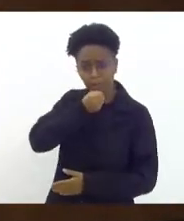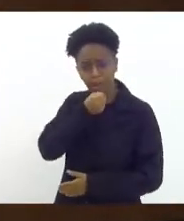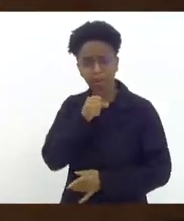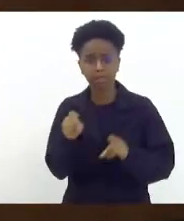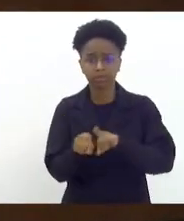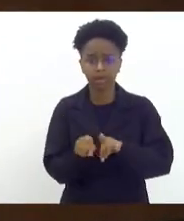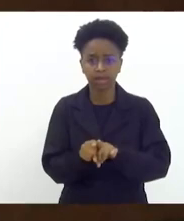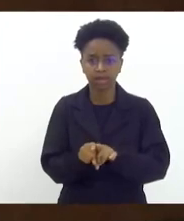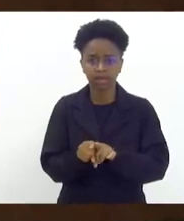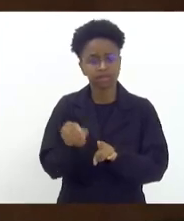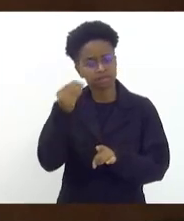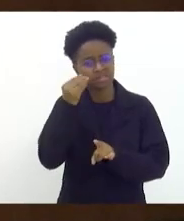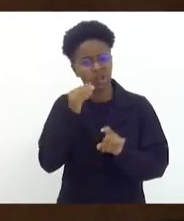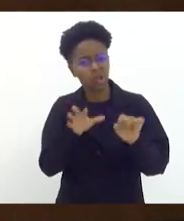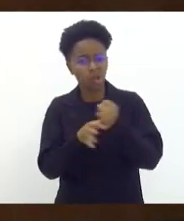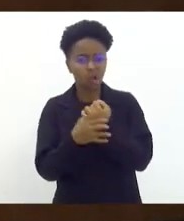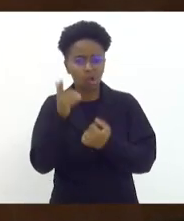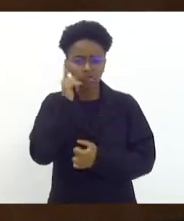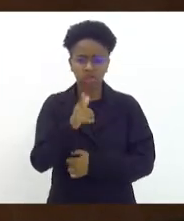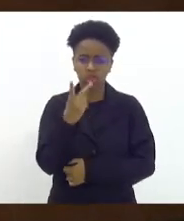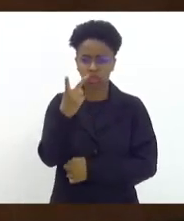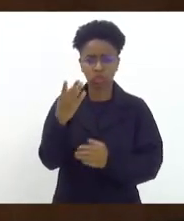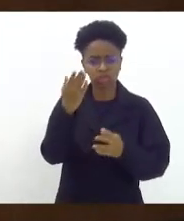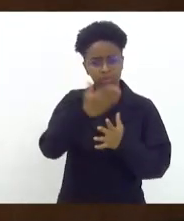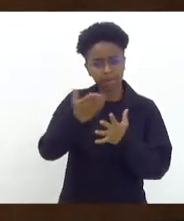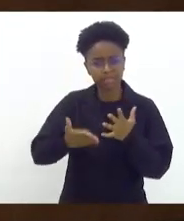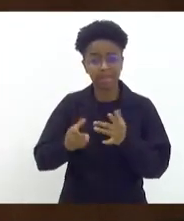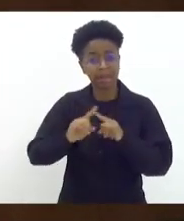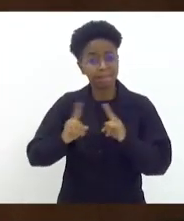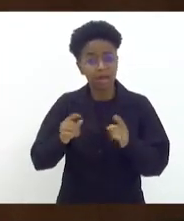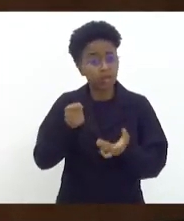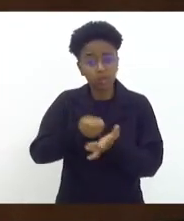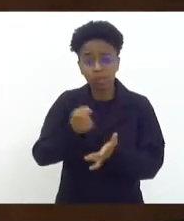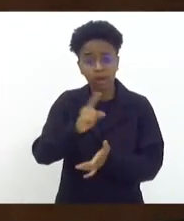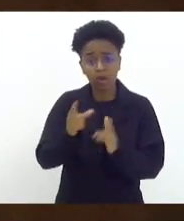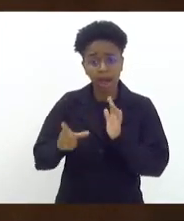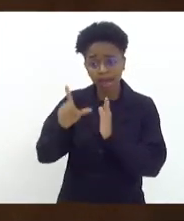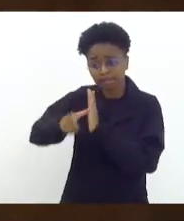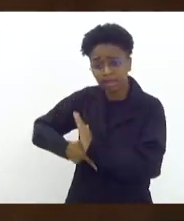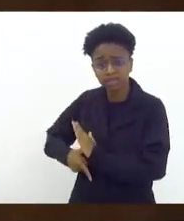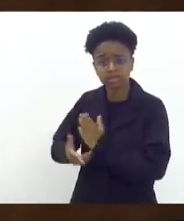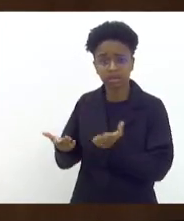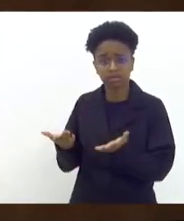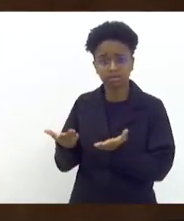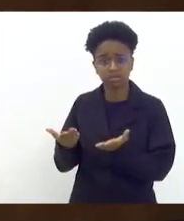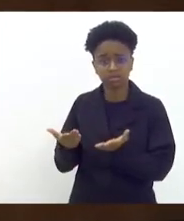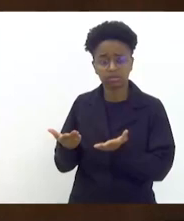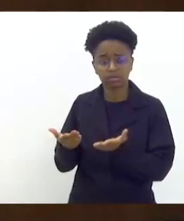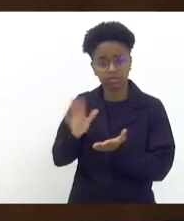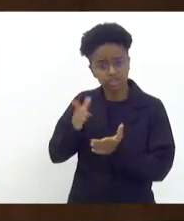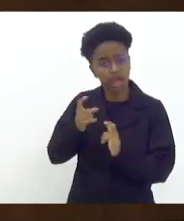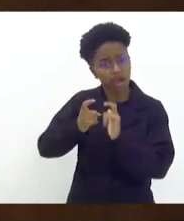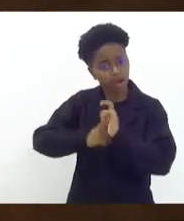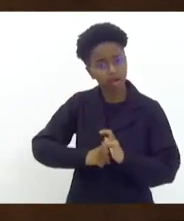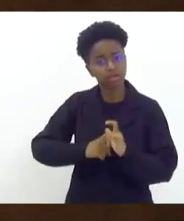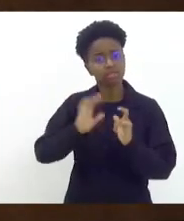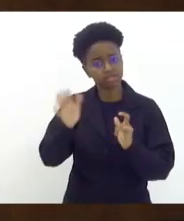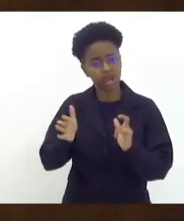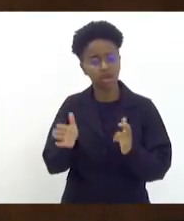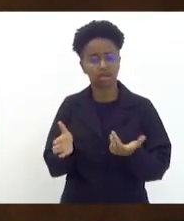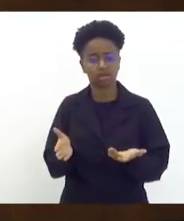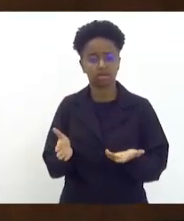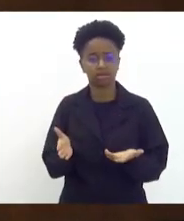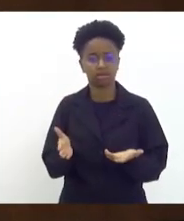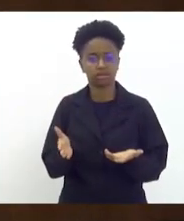que garantiria mais duas parcelas sendo que não pagou nem as duas anteriores que já estava em